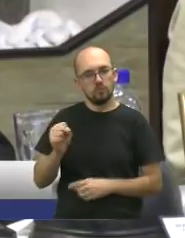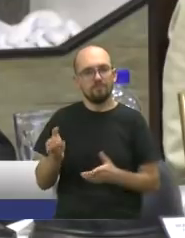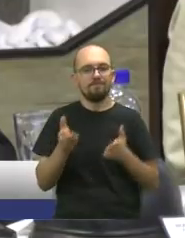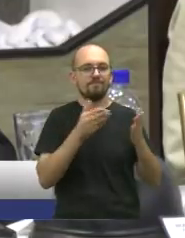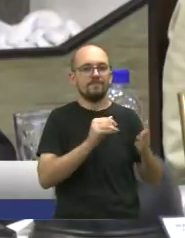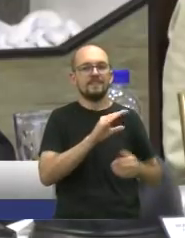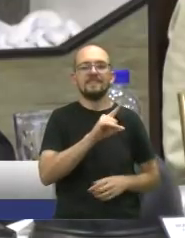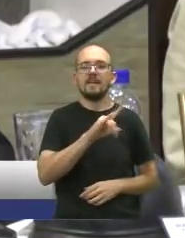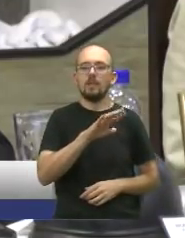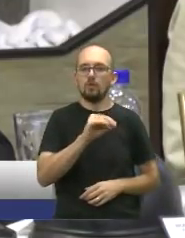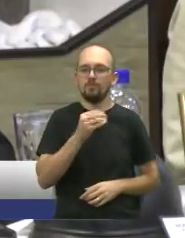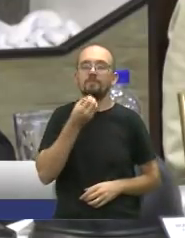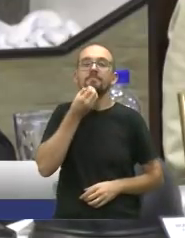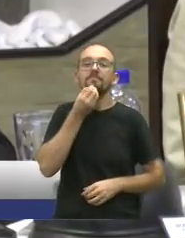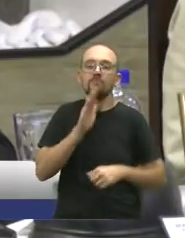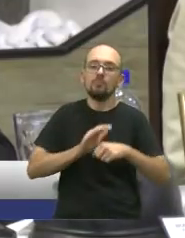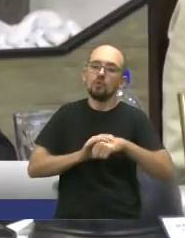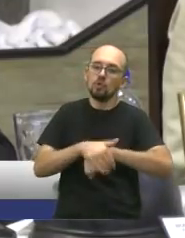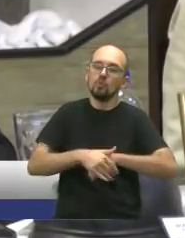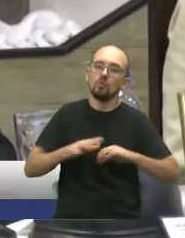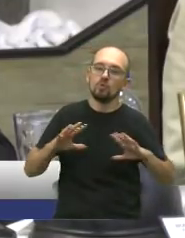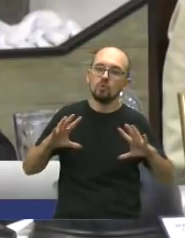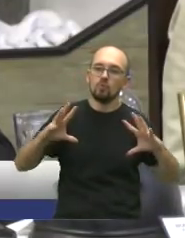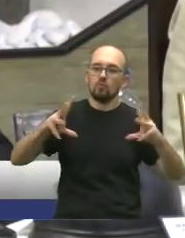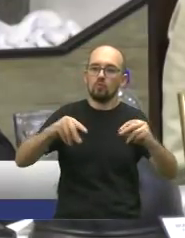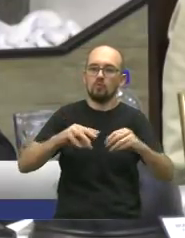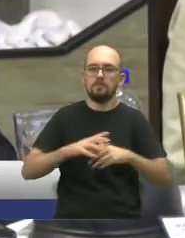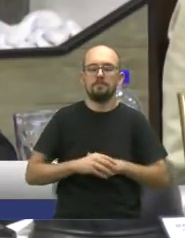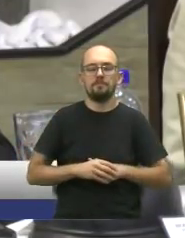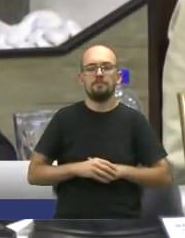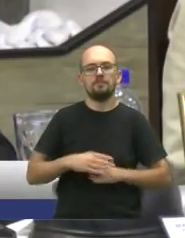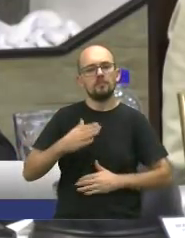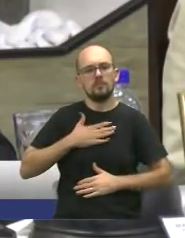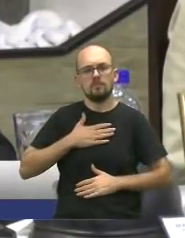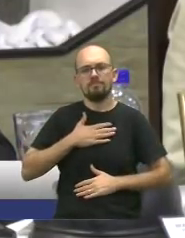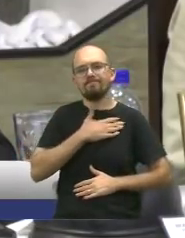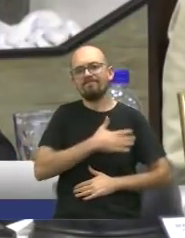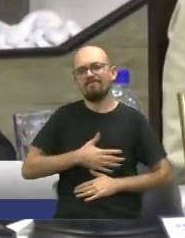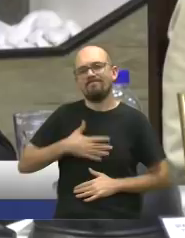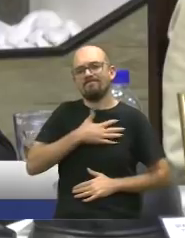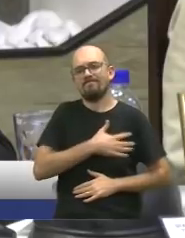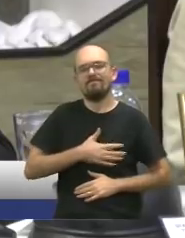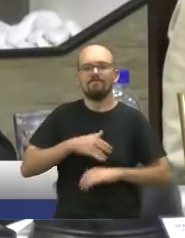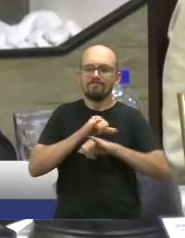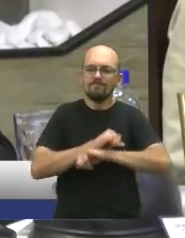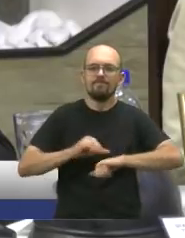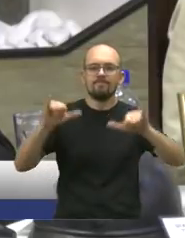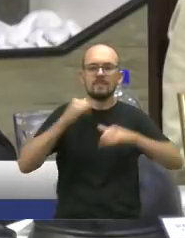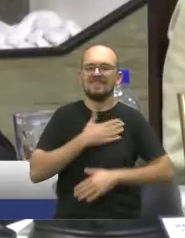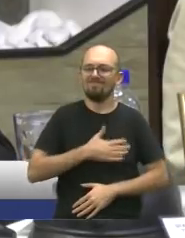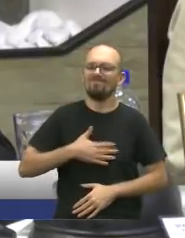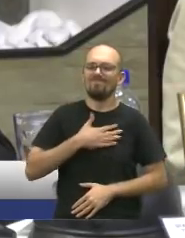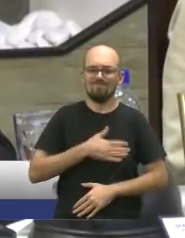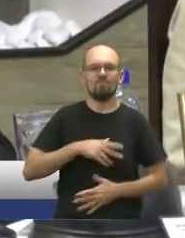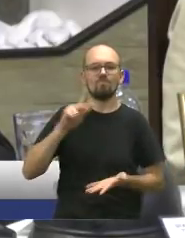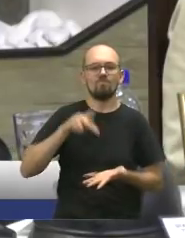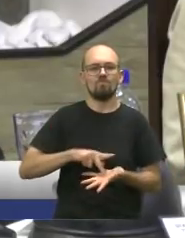noite a todos. Queria dizer que, para mim, é uma satisfação muito grande poder,